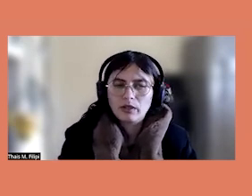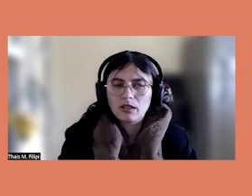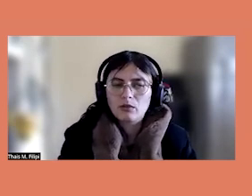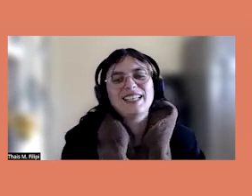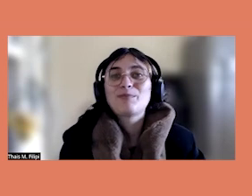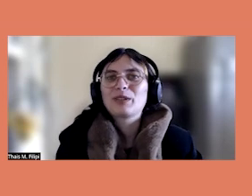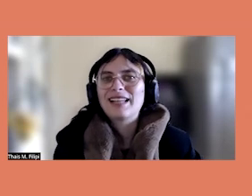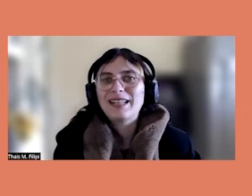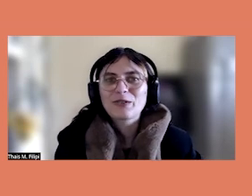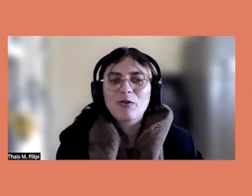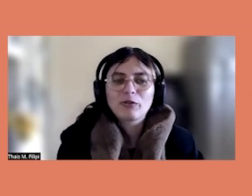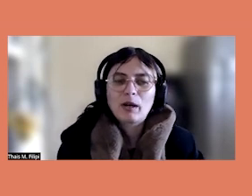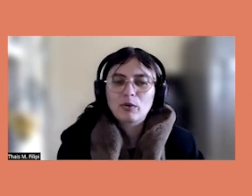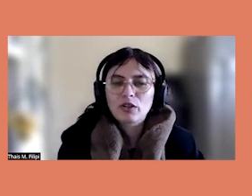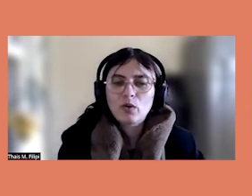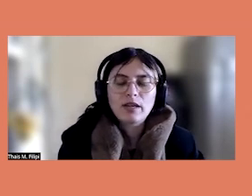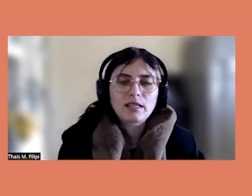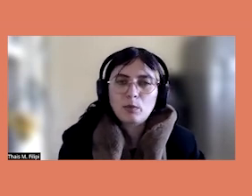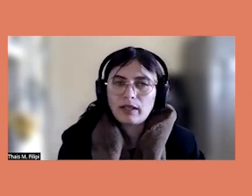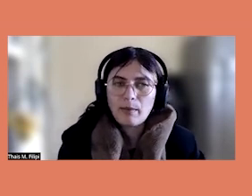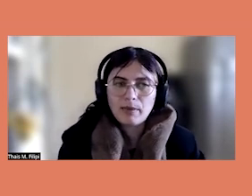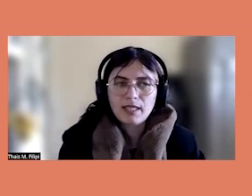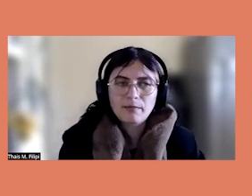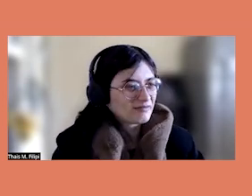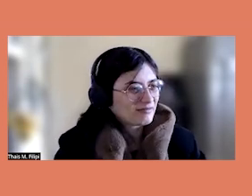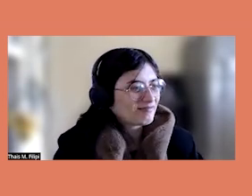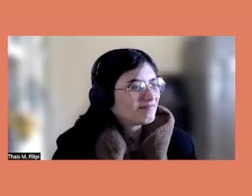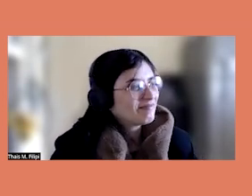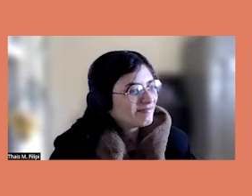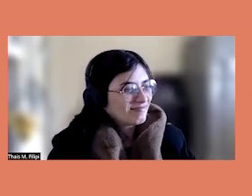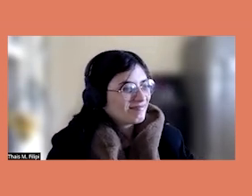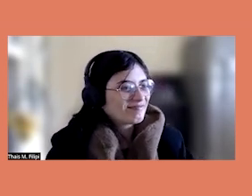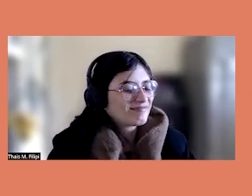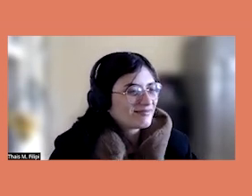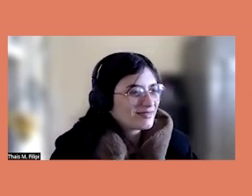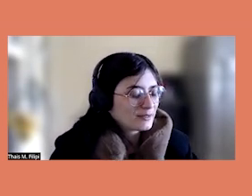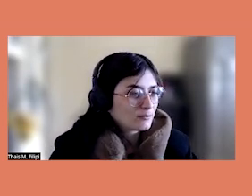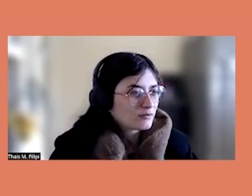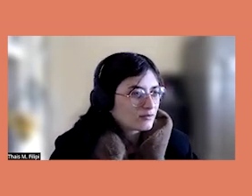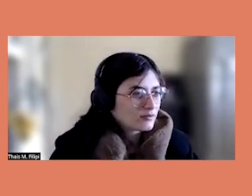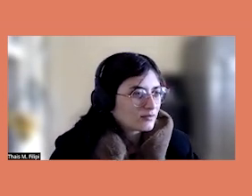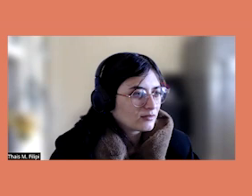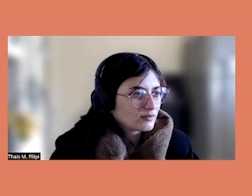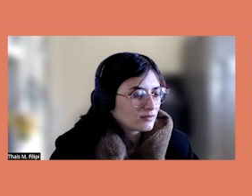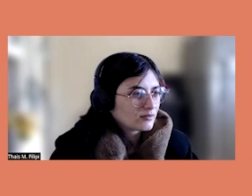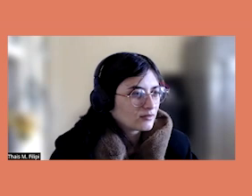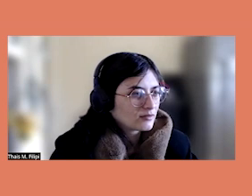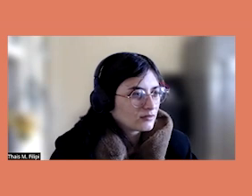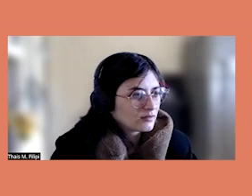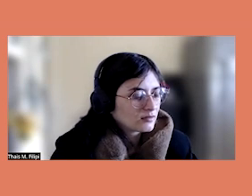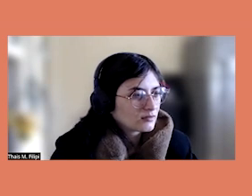função. Então, importar dados, configurar projeções, exportar mapas. Na verdade, eu só confesso que eu nunca tinha